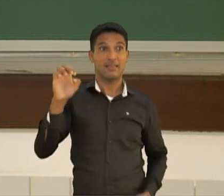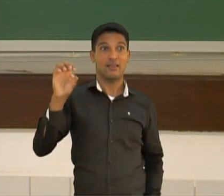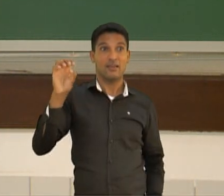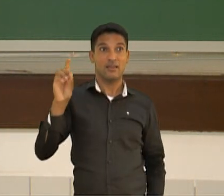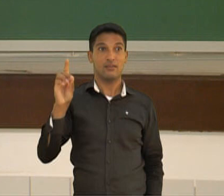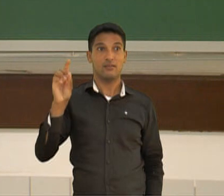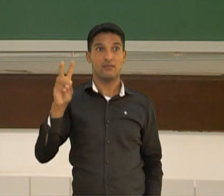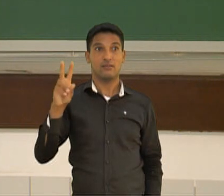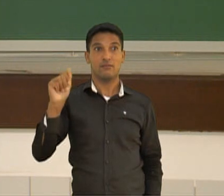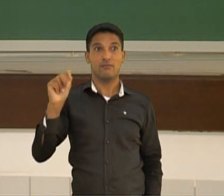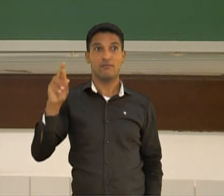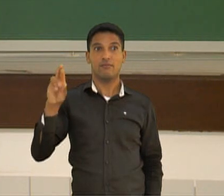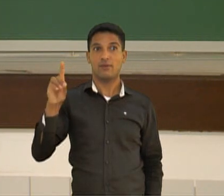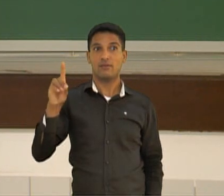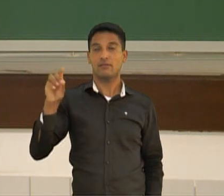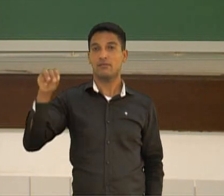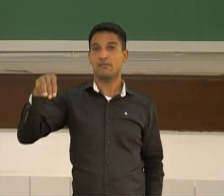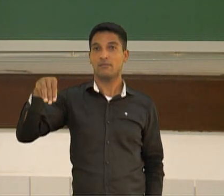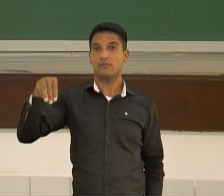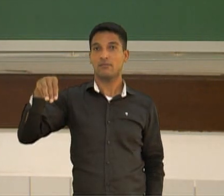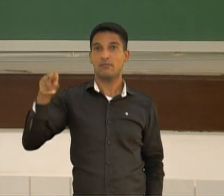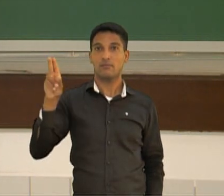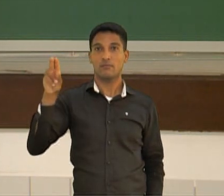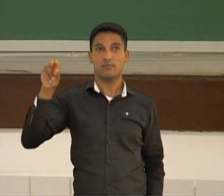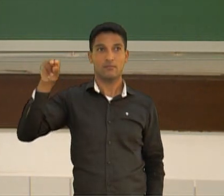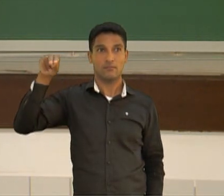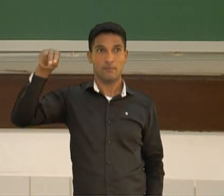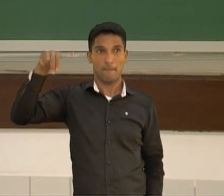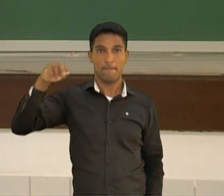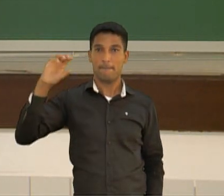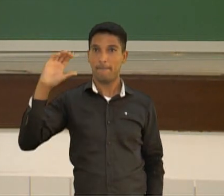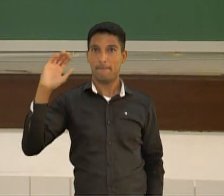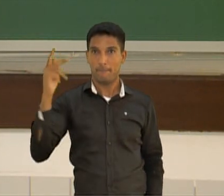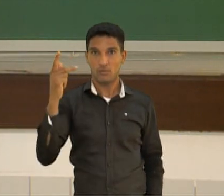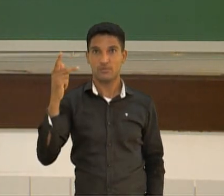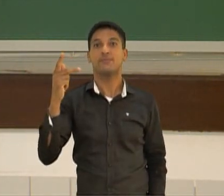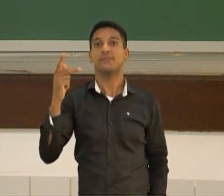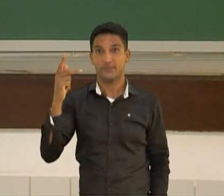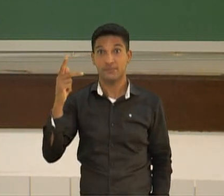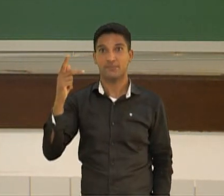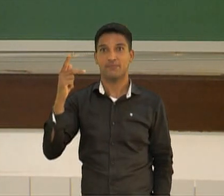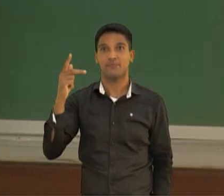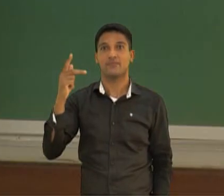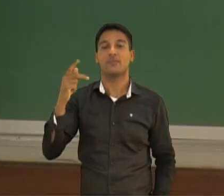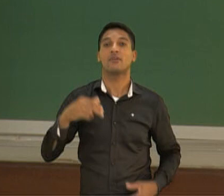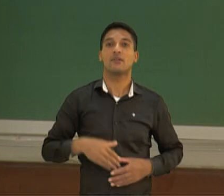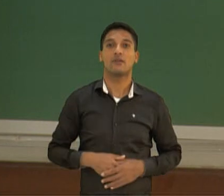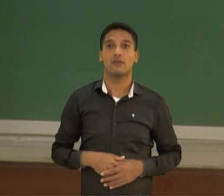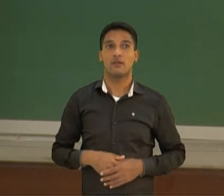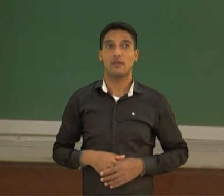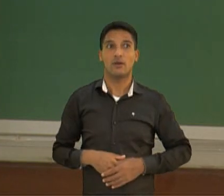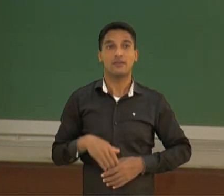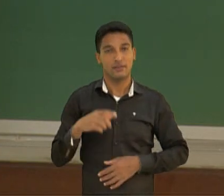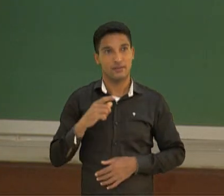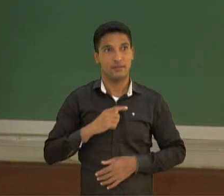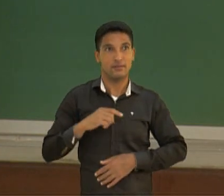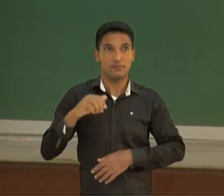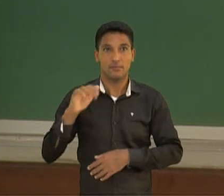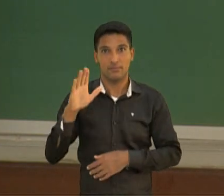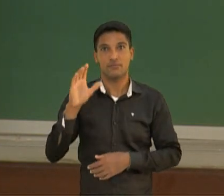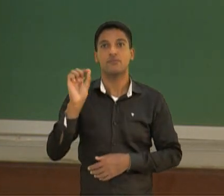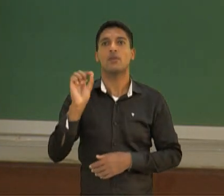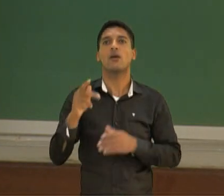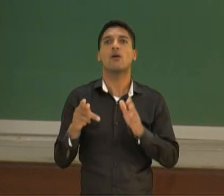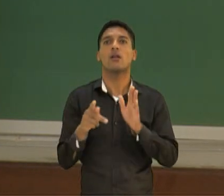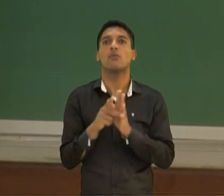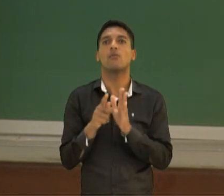ali em todas as realizações nesse período. Legal, né, gente? Mas nós temos mais coisa para ver, olha só.